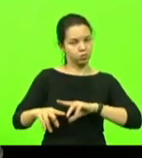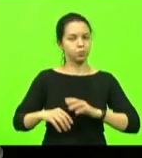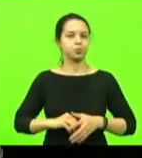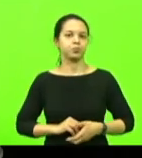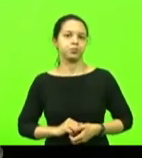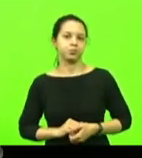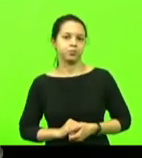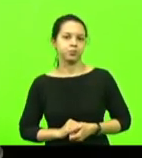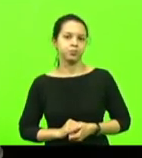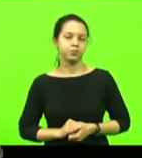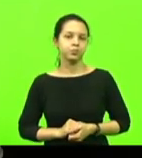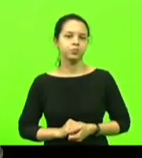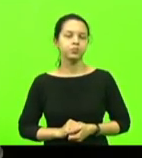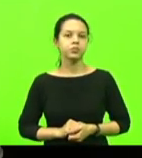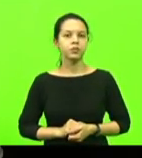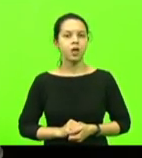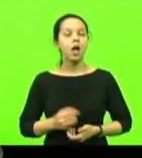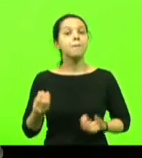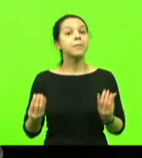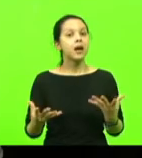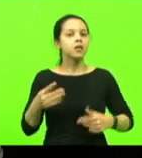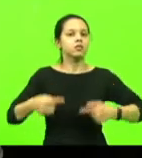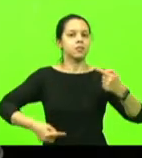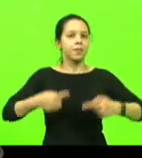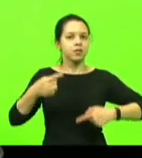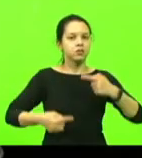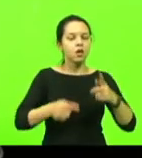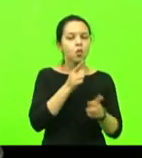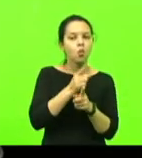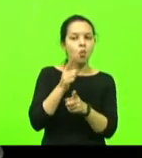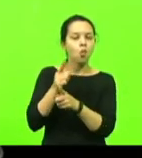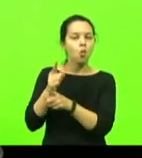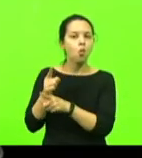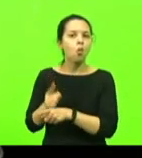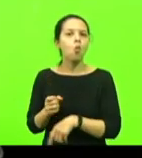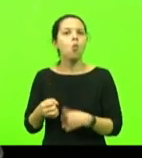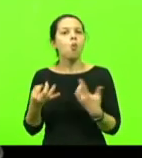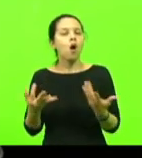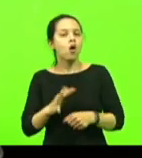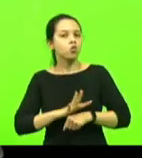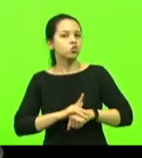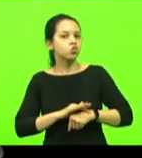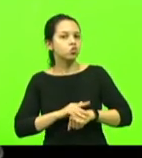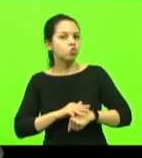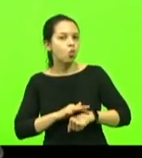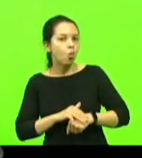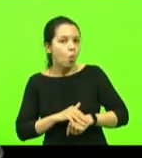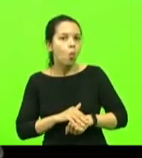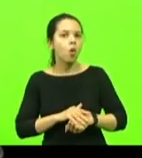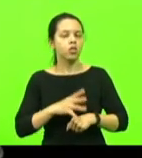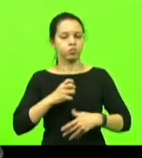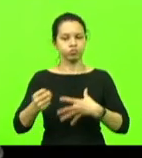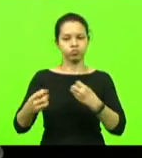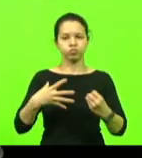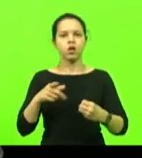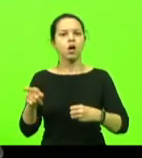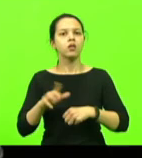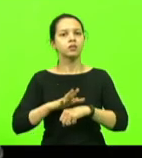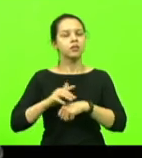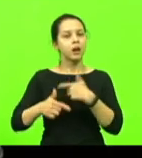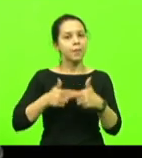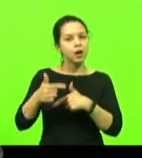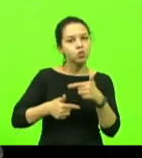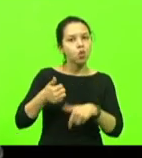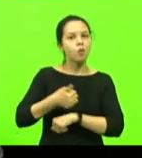a fim de debater e identificar quais e que tipos de doenças estão acometendo os trabalhadores de educação, assim